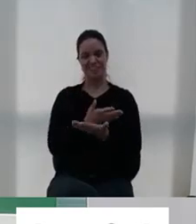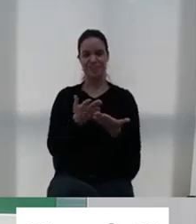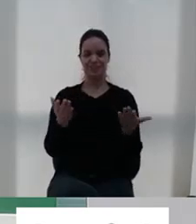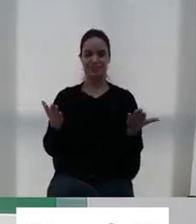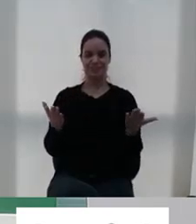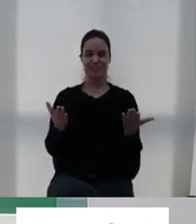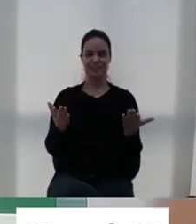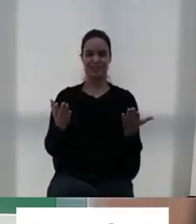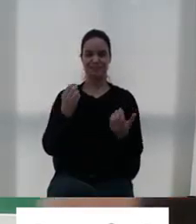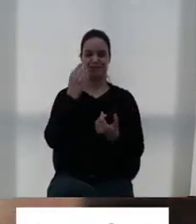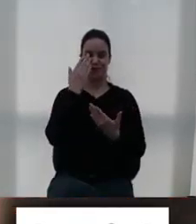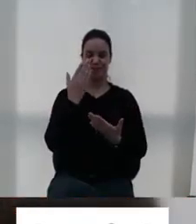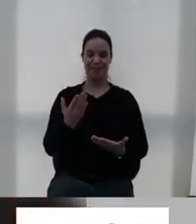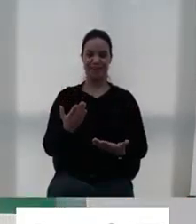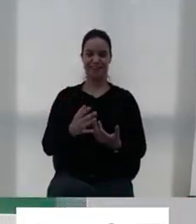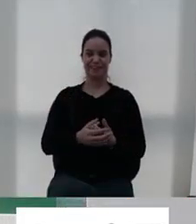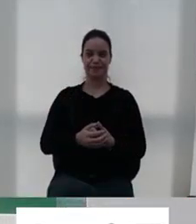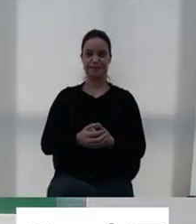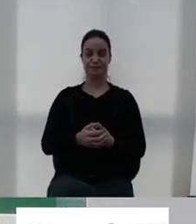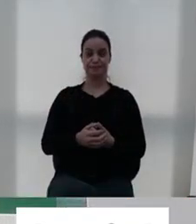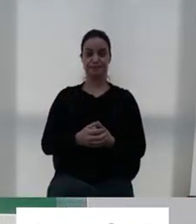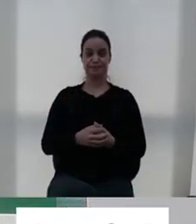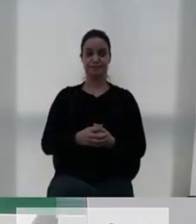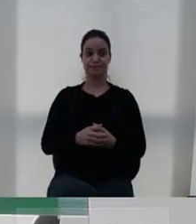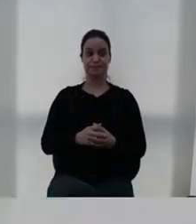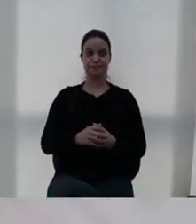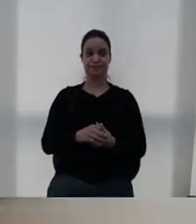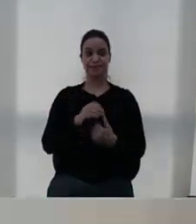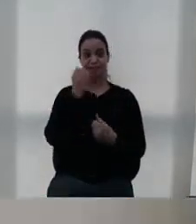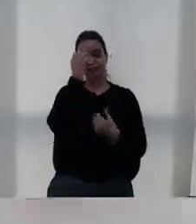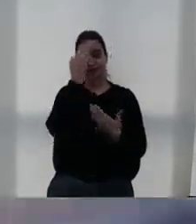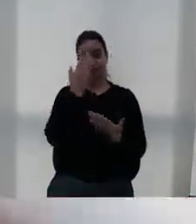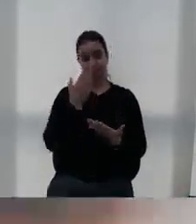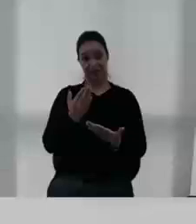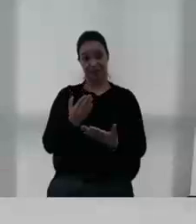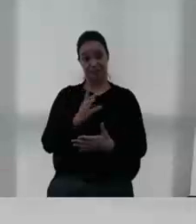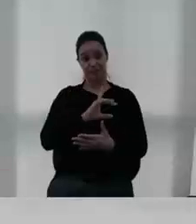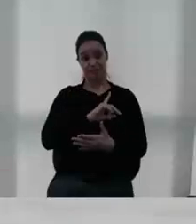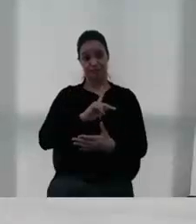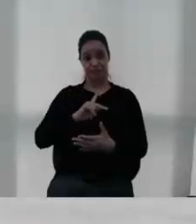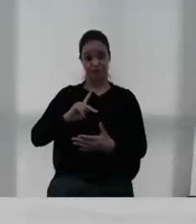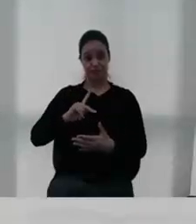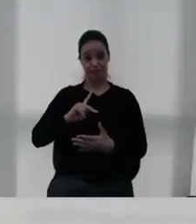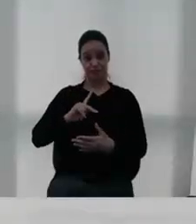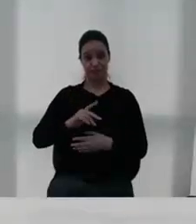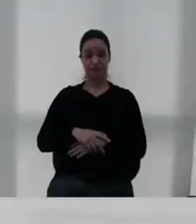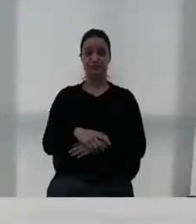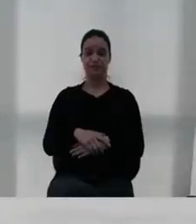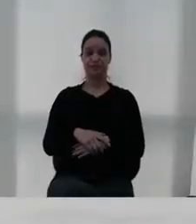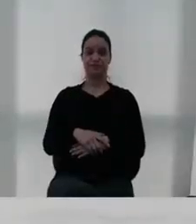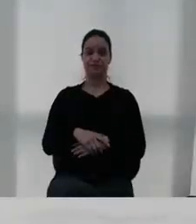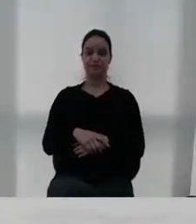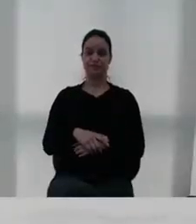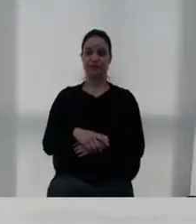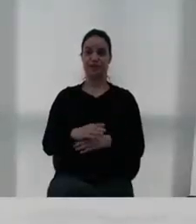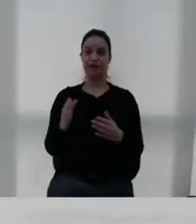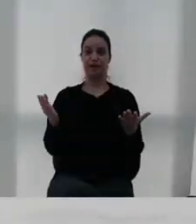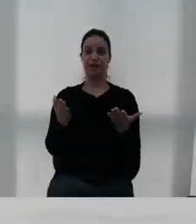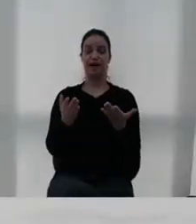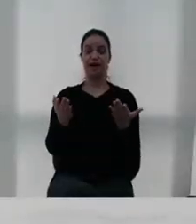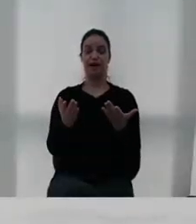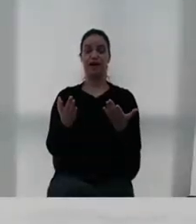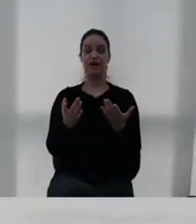aqui. Obrigado. Agradeço a manifestação do excelentíssimo defensor público coordenador civil, Edgar Perino Neto. Gostaria, da